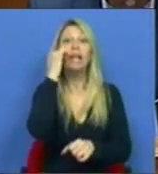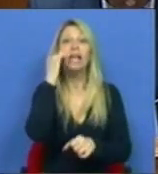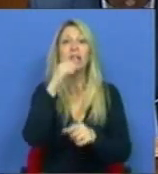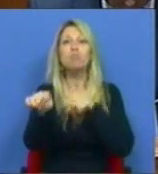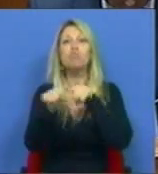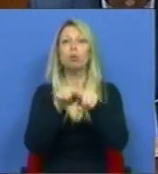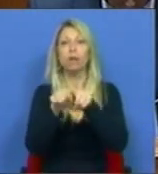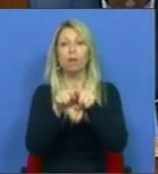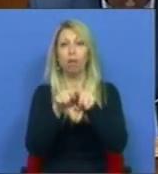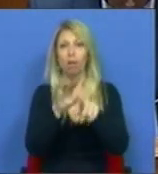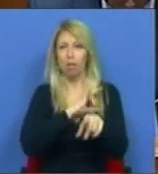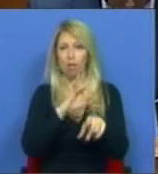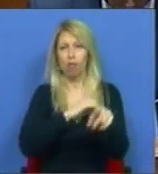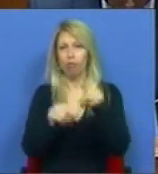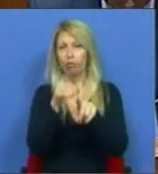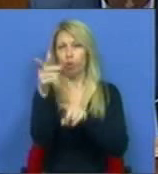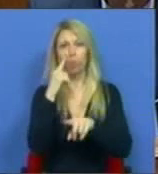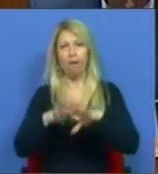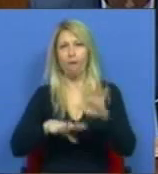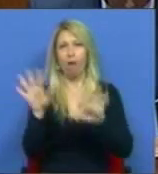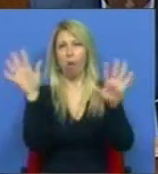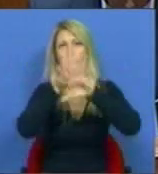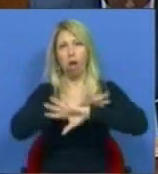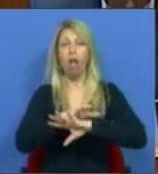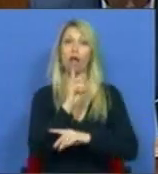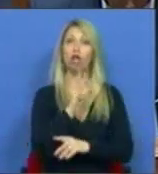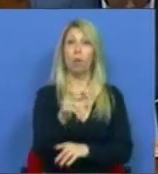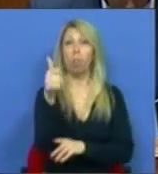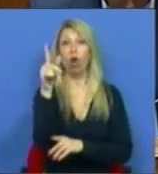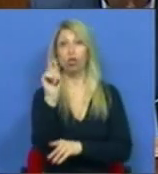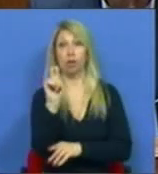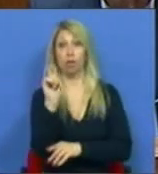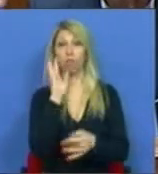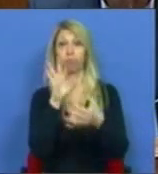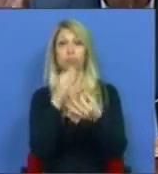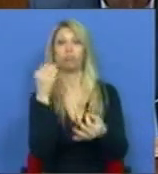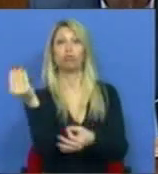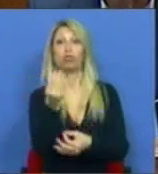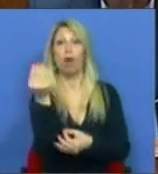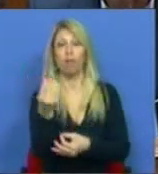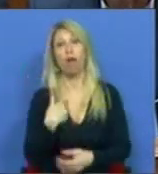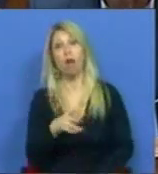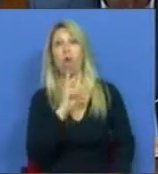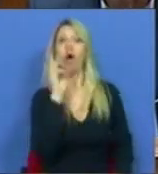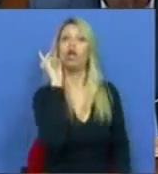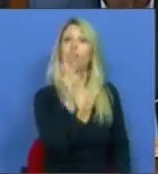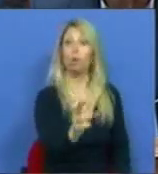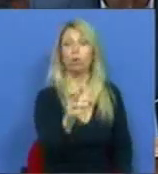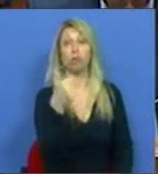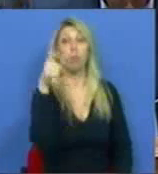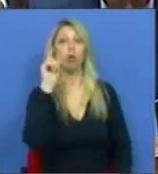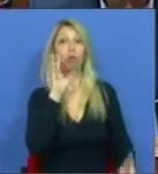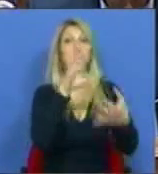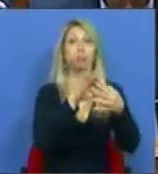Sr. Deputado não disfarce. A resposta do Bloco de Esquerda para os jovens, ou a resposta do Bloco de Esquerda para a sociedade,